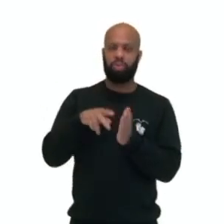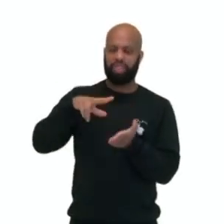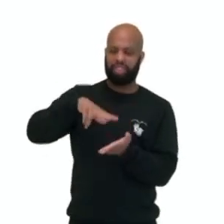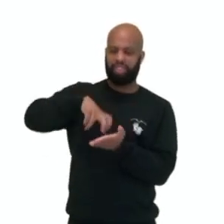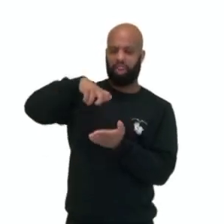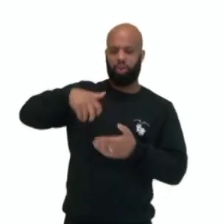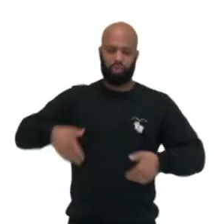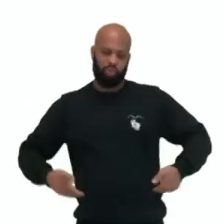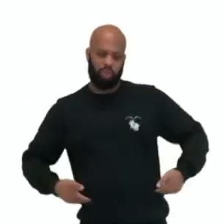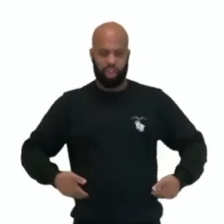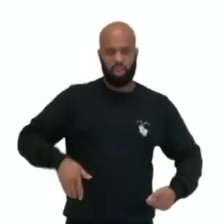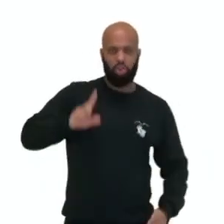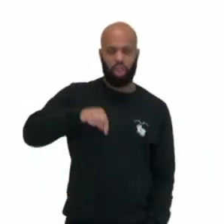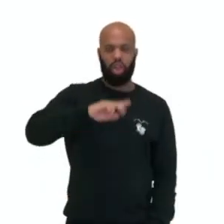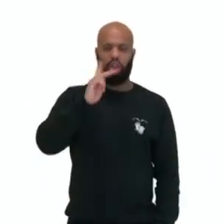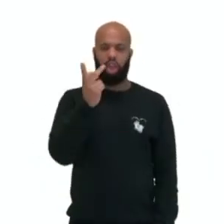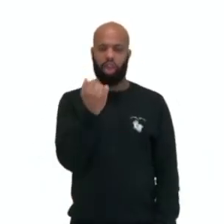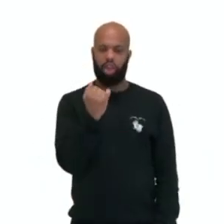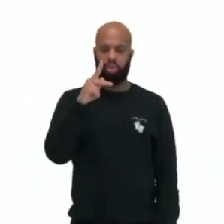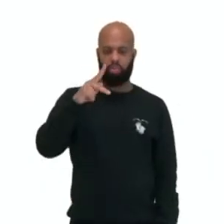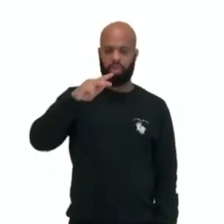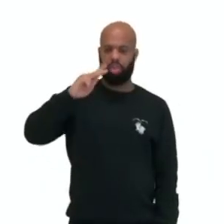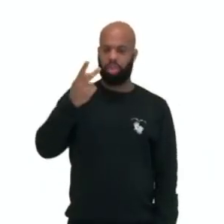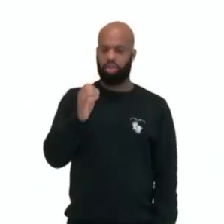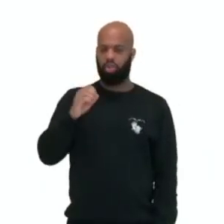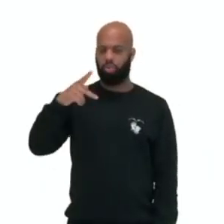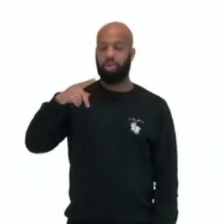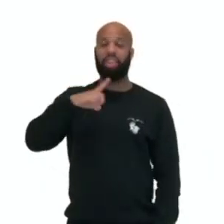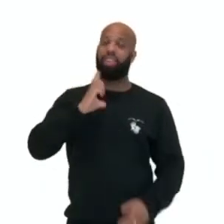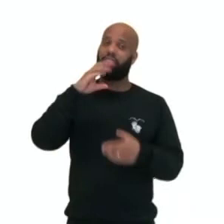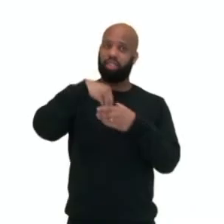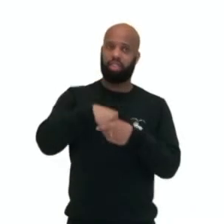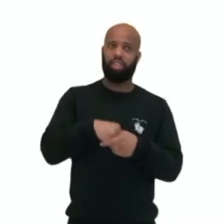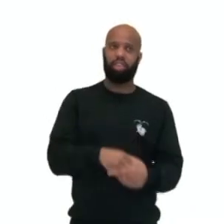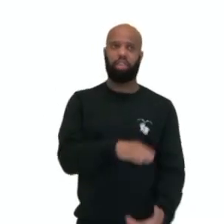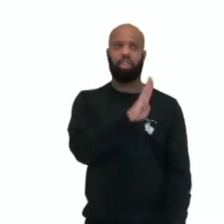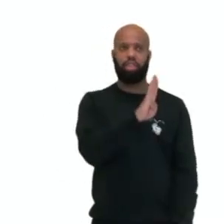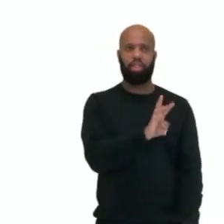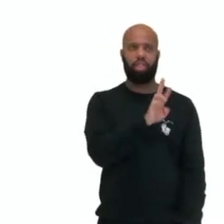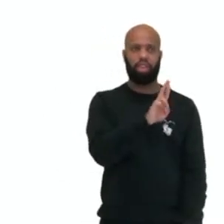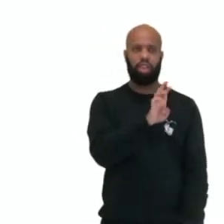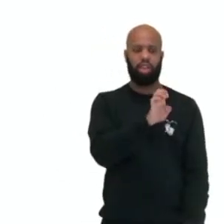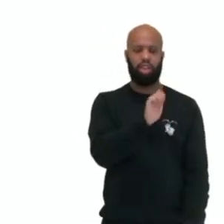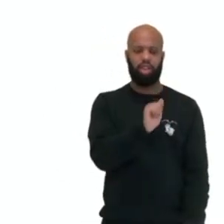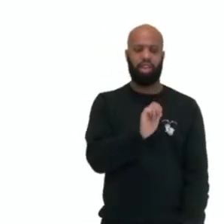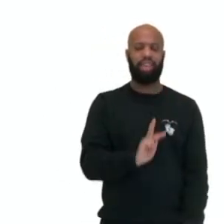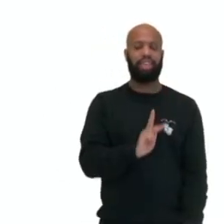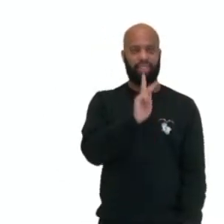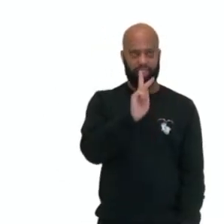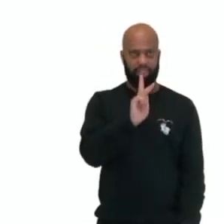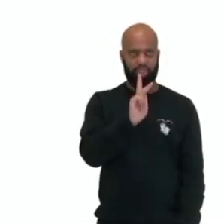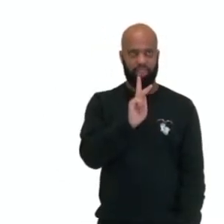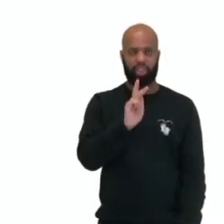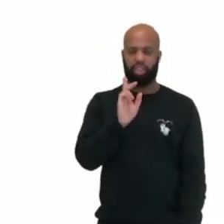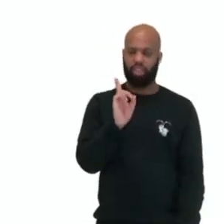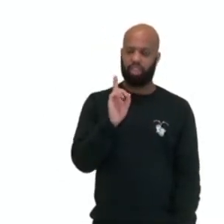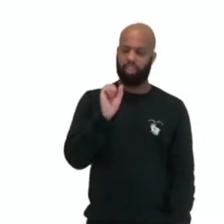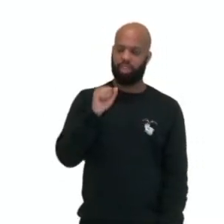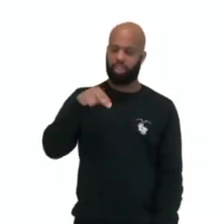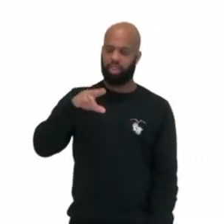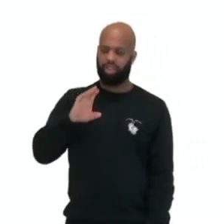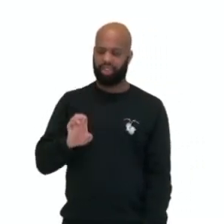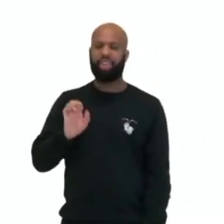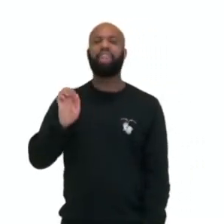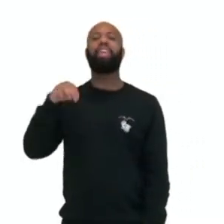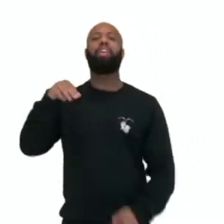break dance. O break dance é a linguagem artística dentro do hip hop praticada pelos b-boys e pelas